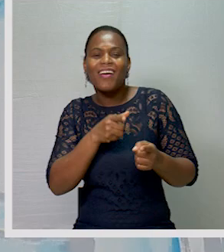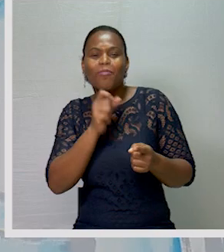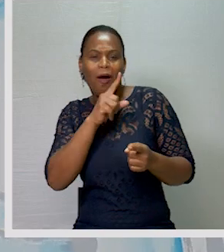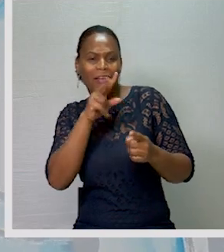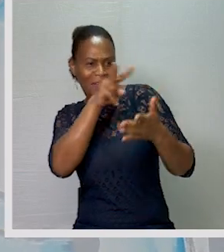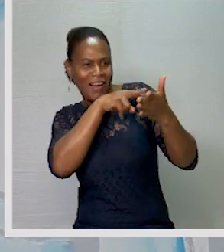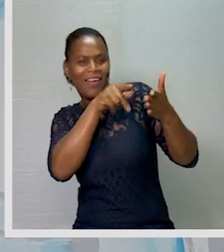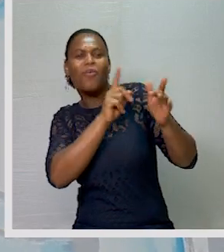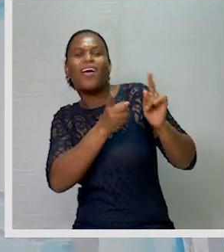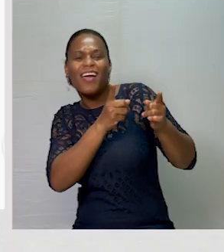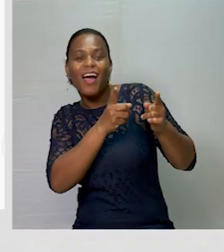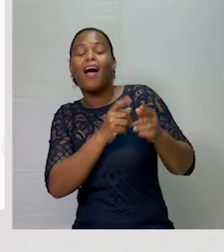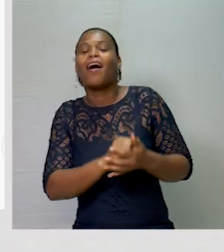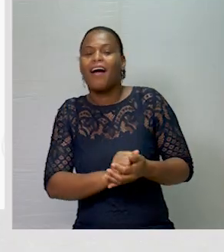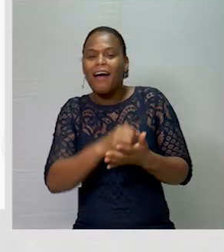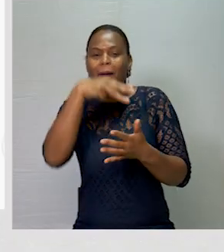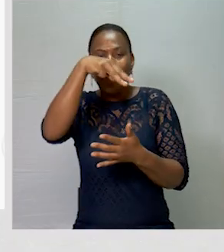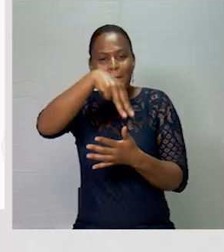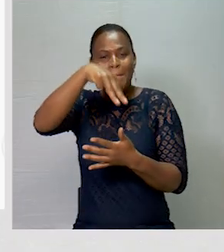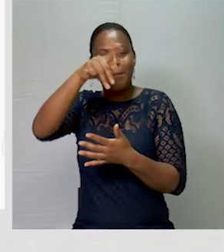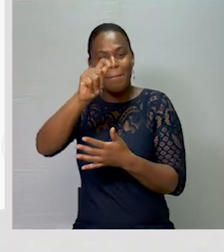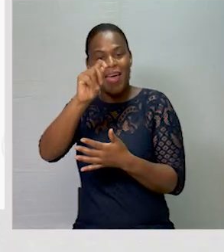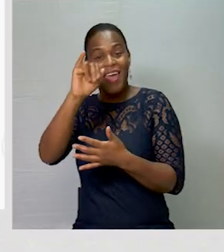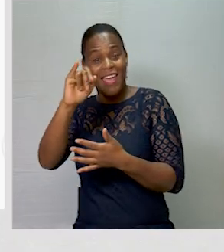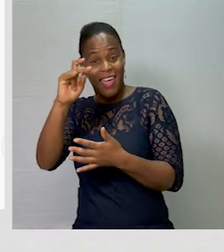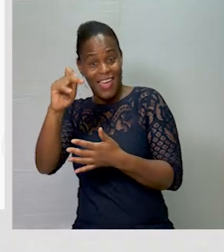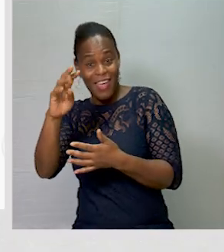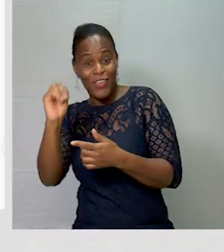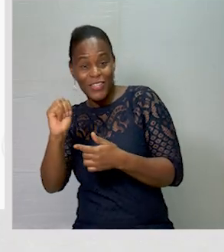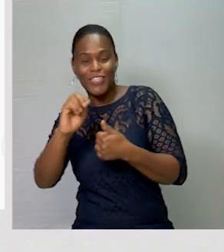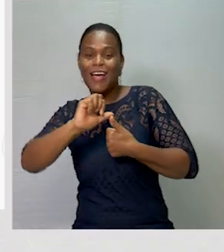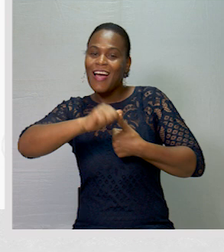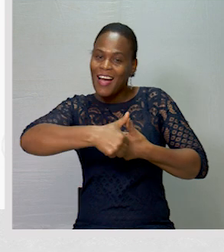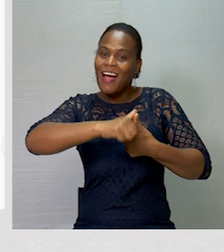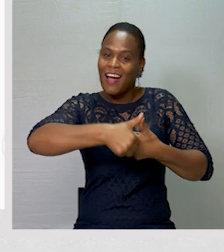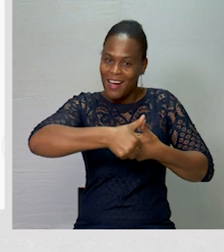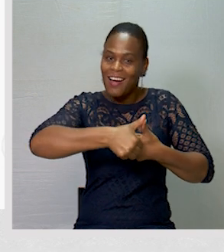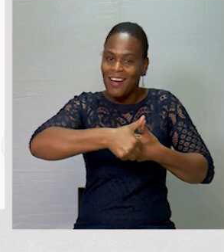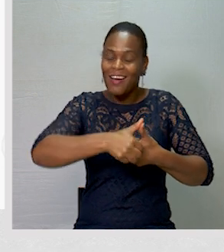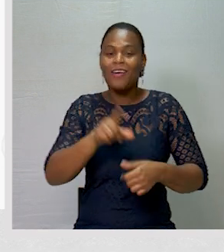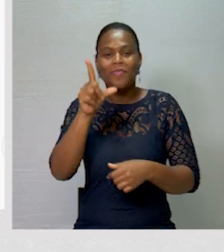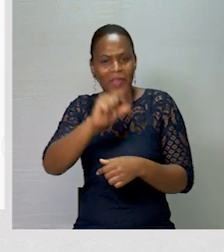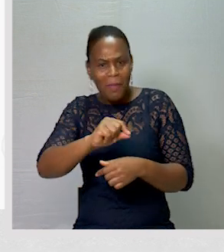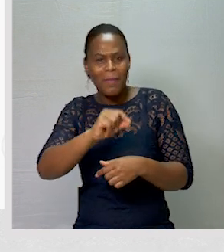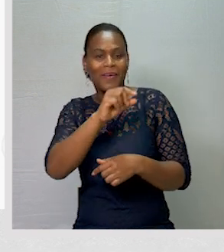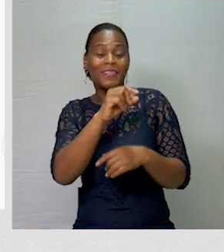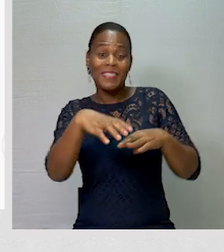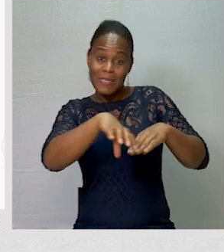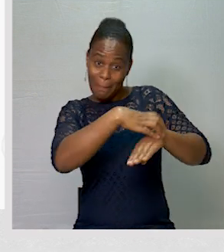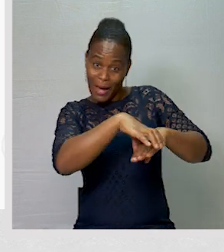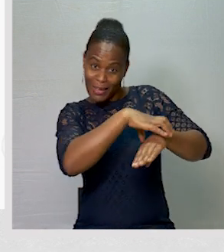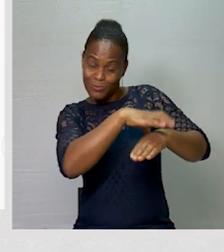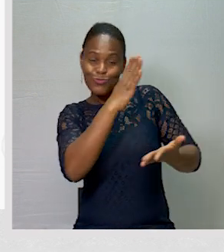Aqui o que é que temos? Podem ler. As meias. Exato. E também, os sapatos só